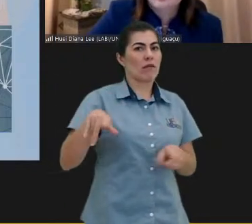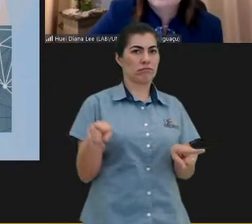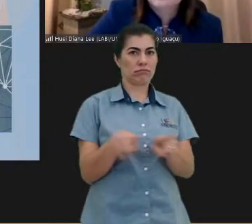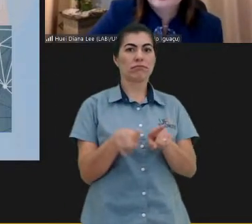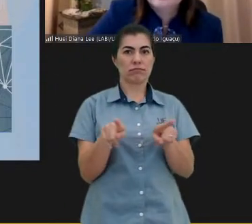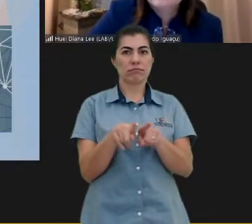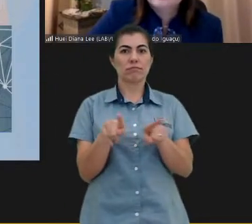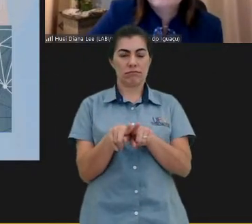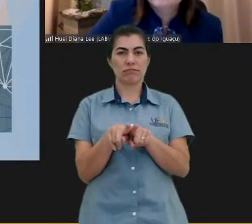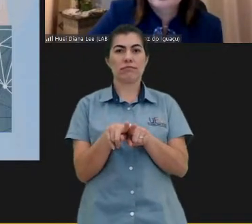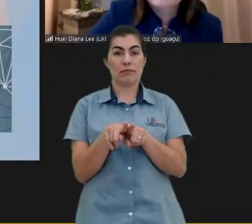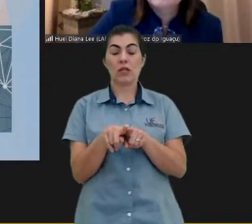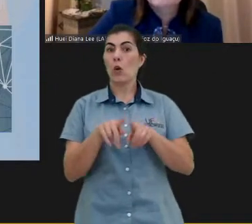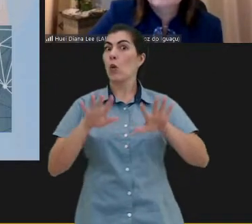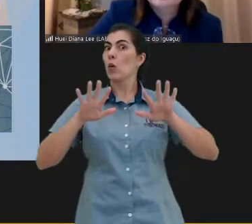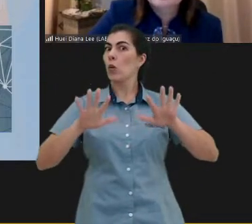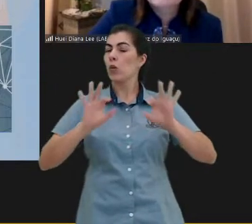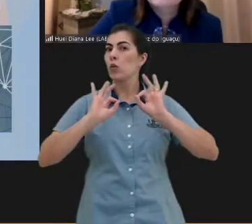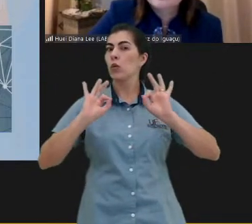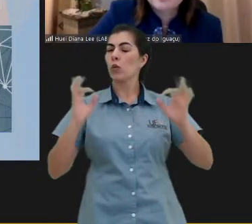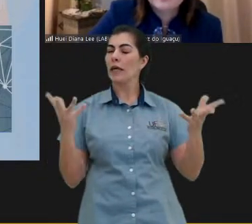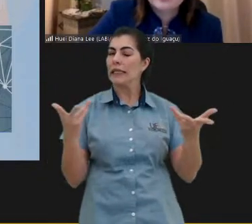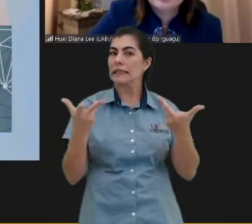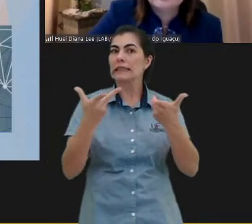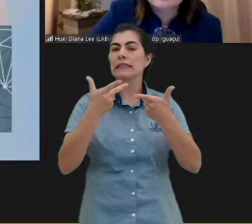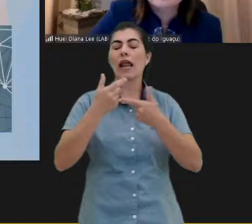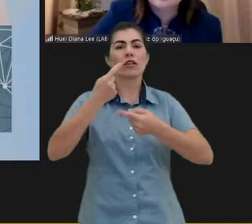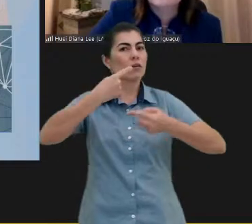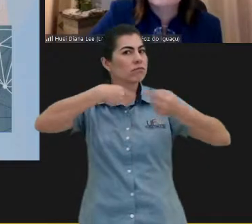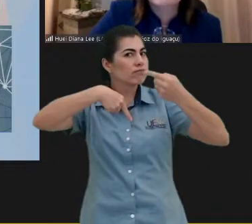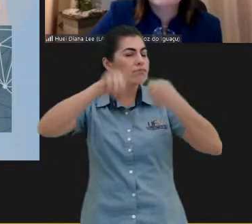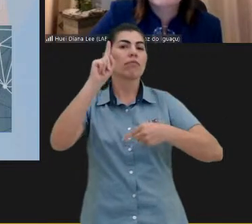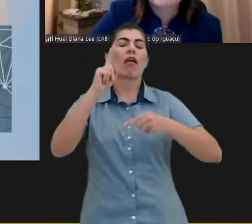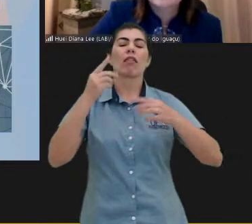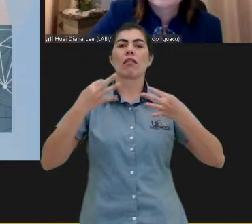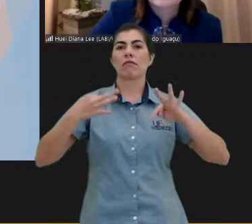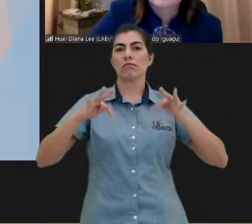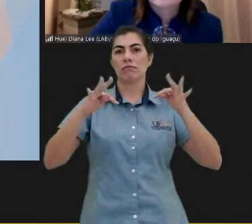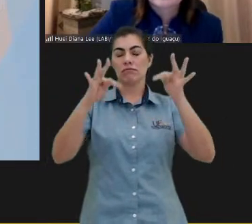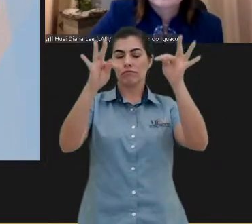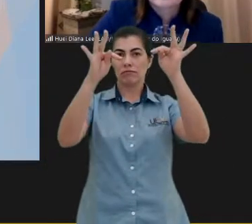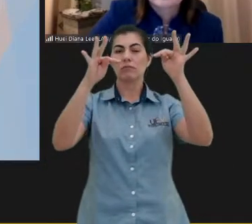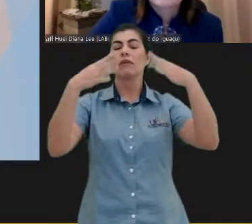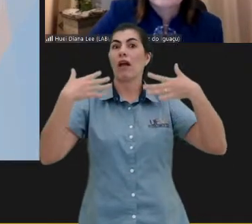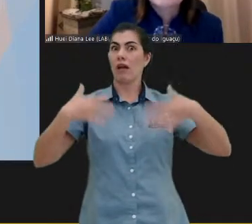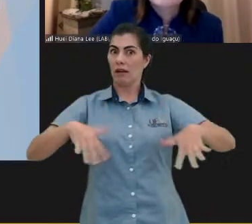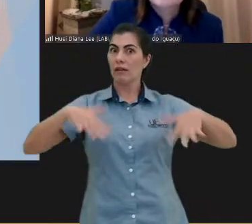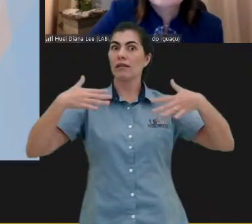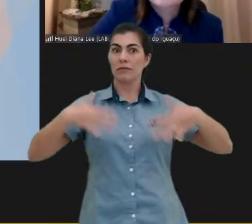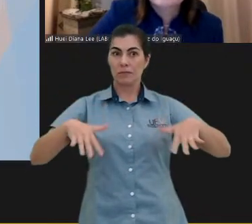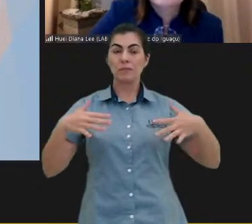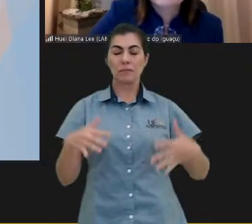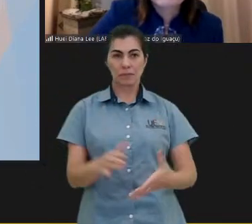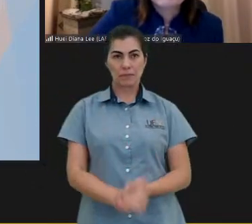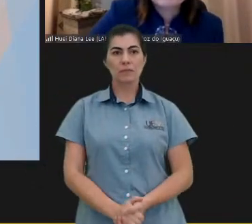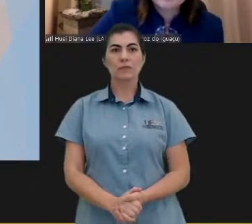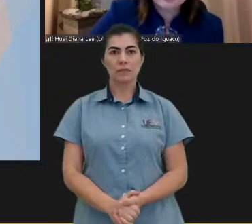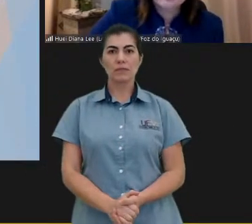Então, é algo incrível e é uma tecnologia extremamente avançada. E essa